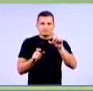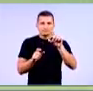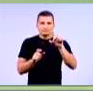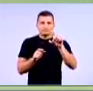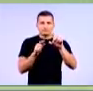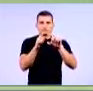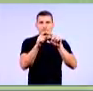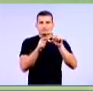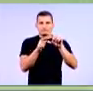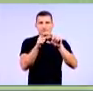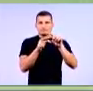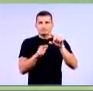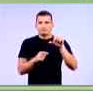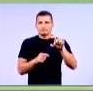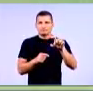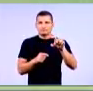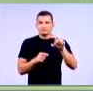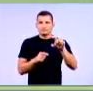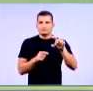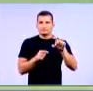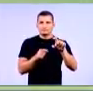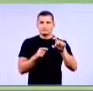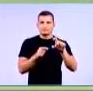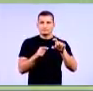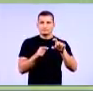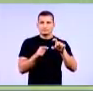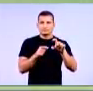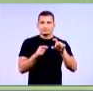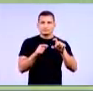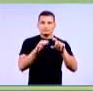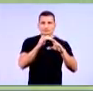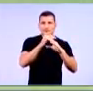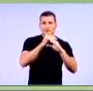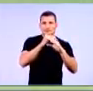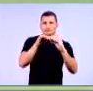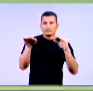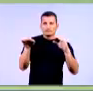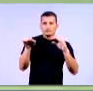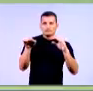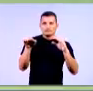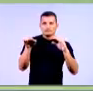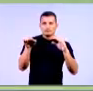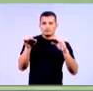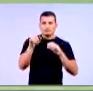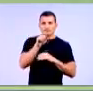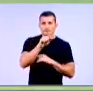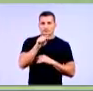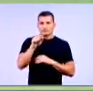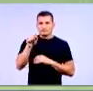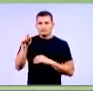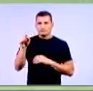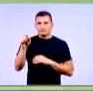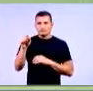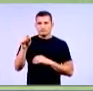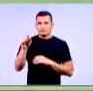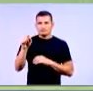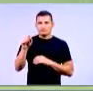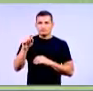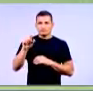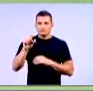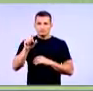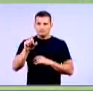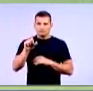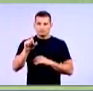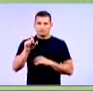são justamente quando o usuário ele manda uma mensagem para o objeto A, é ativada essa barra